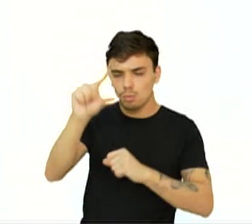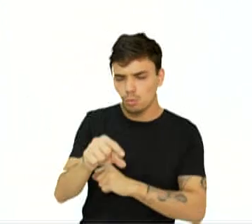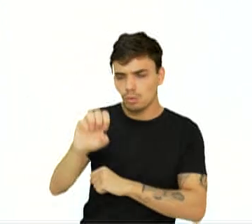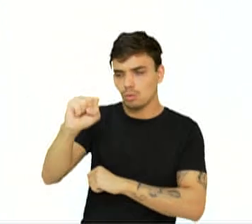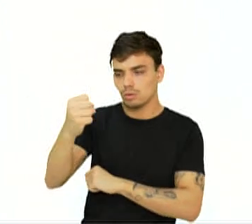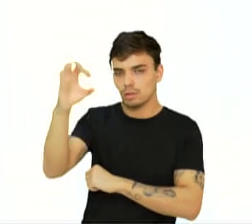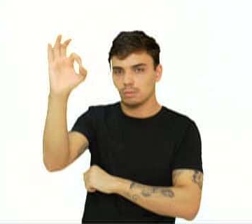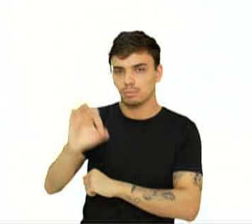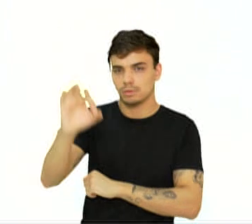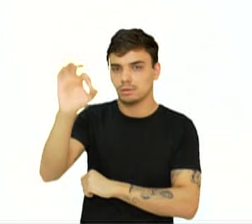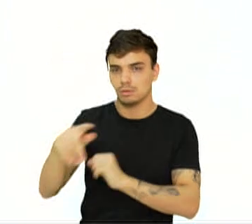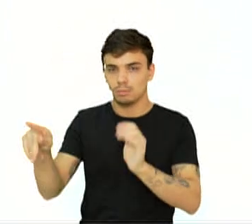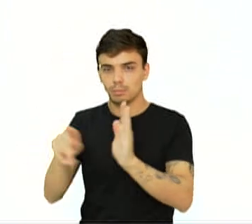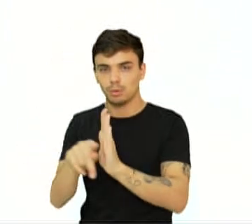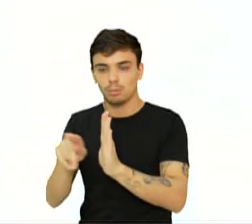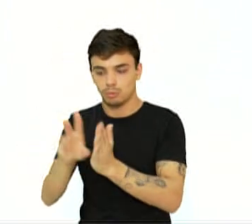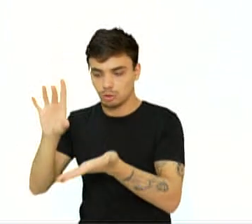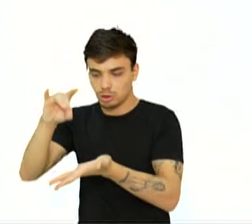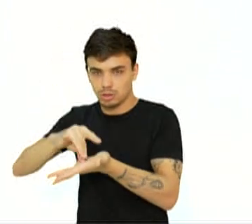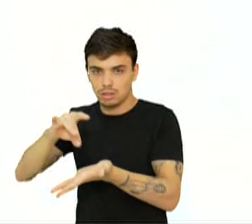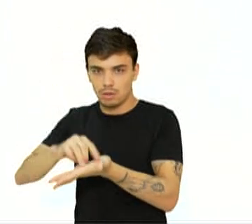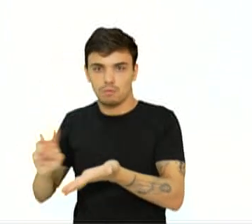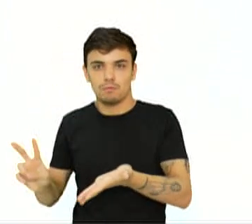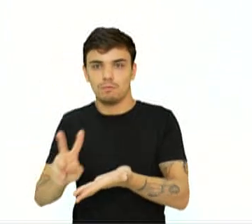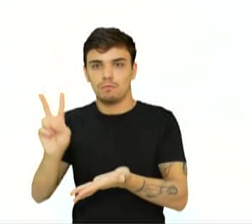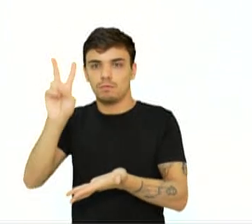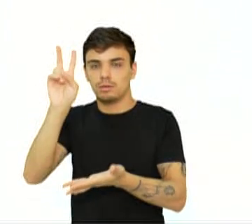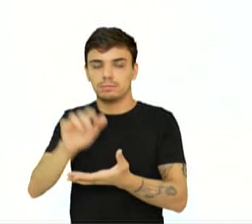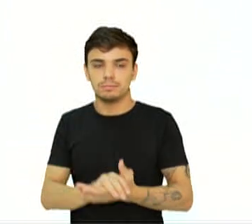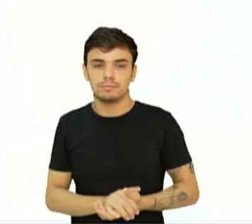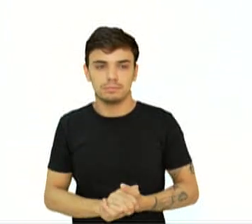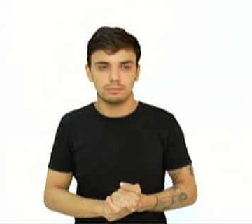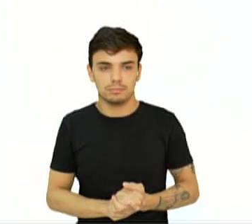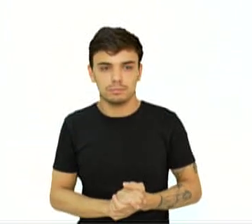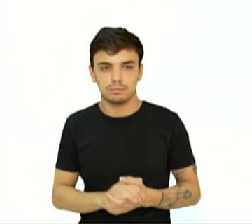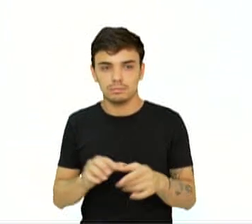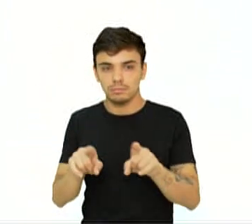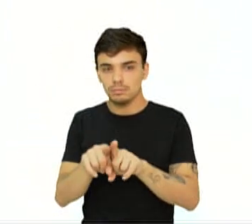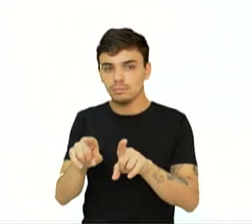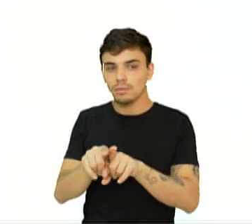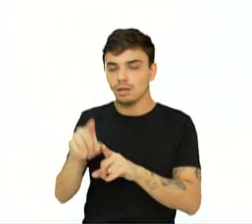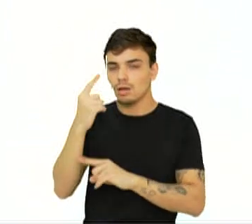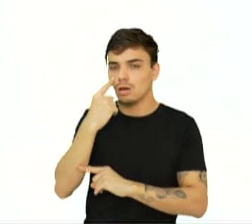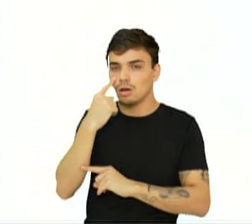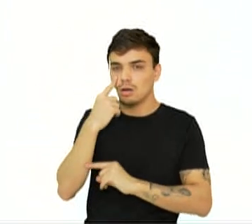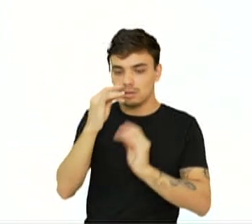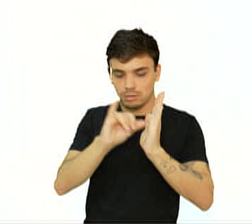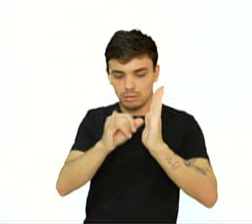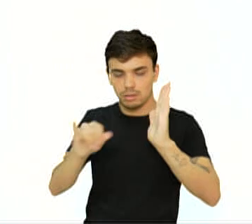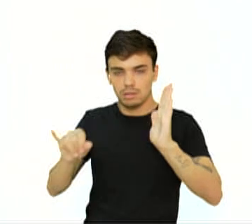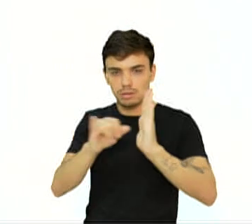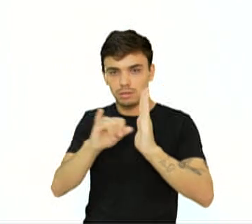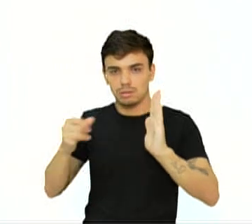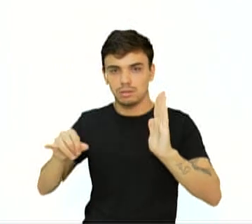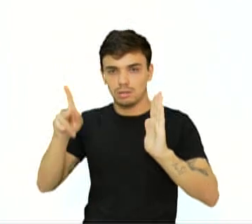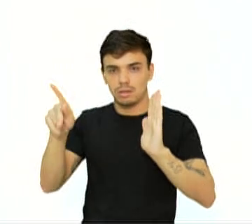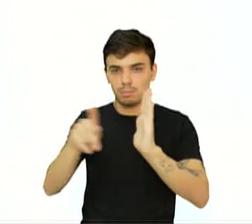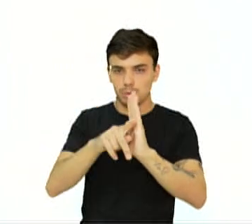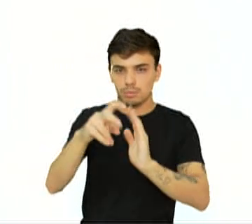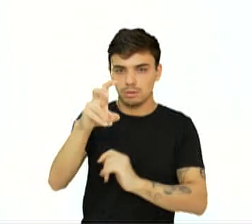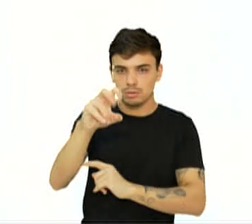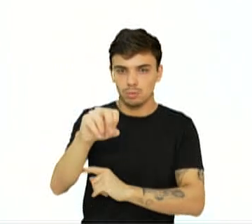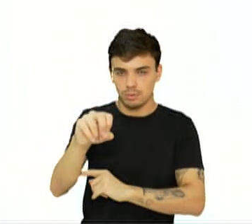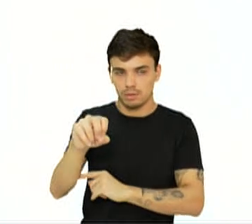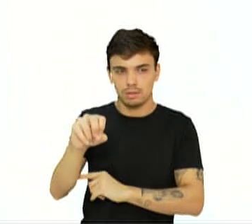seu valor original. A tensão da fonte de sinal que alimenta o telefone é de 50 volts,